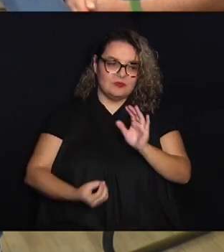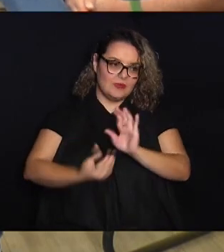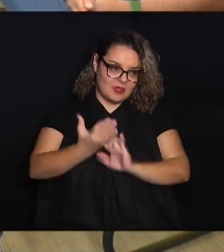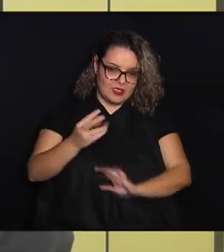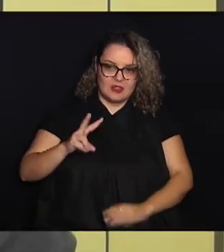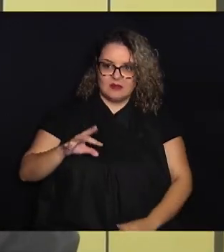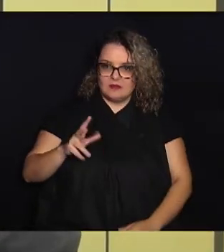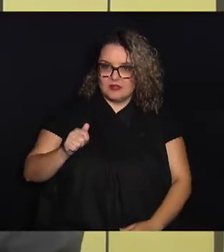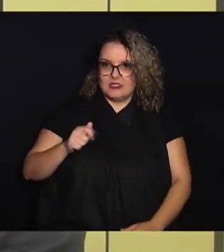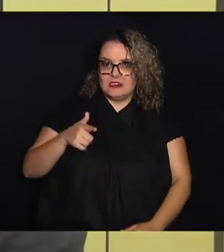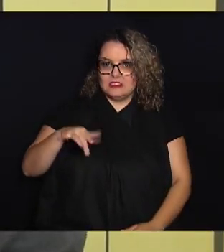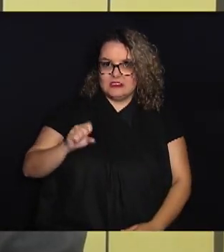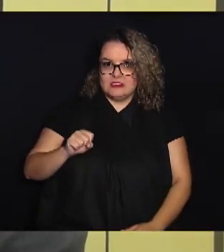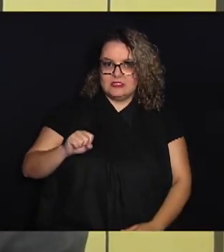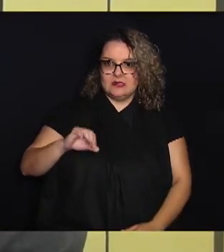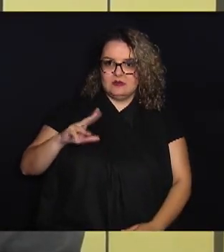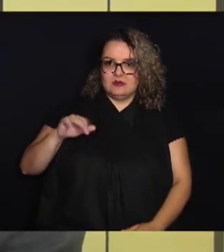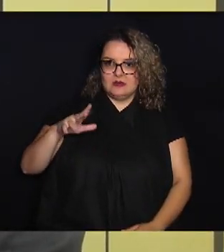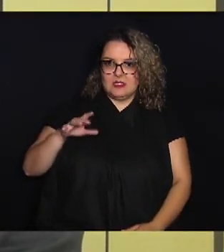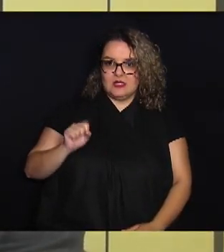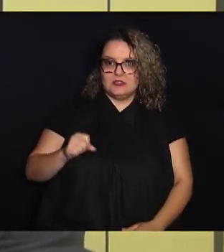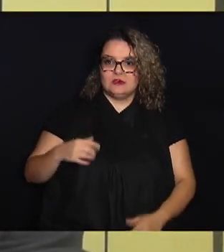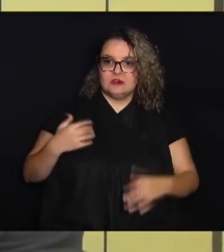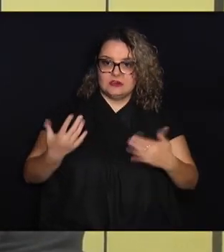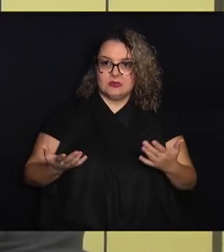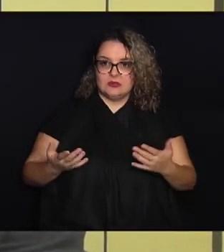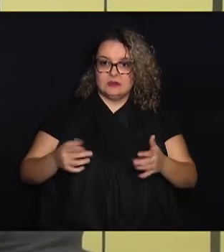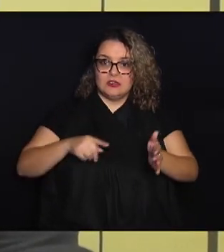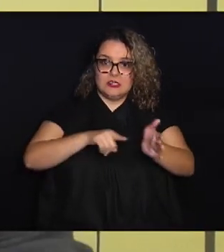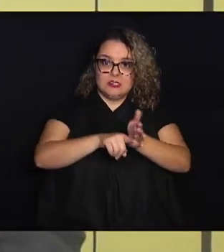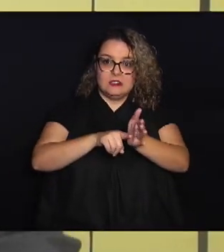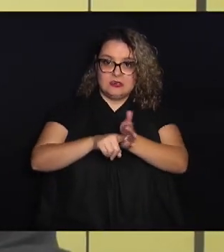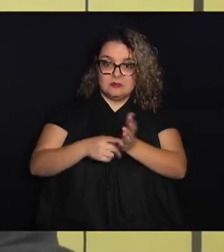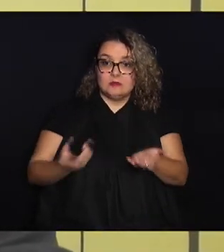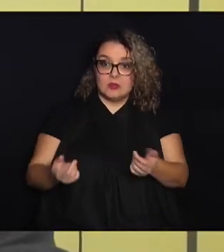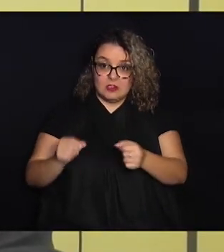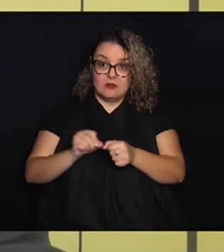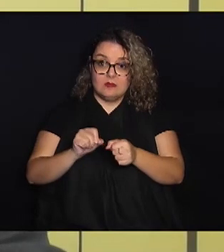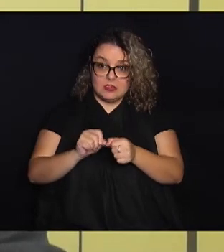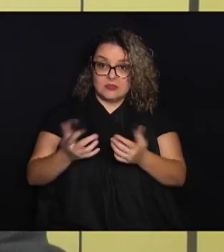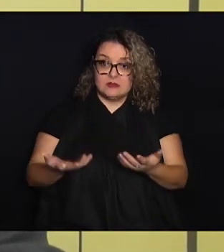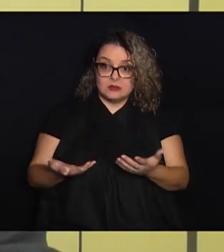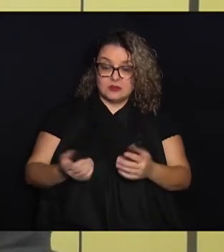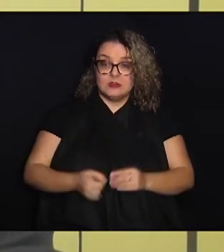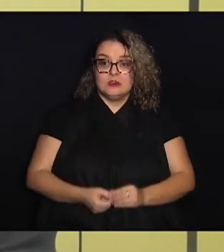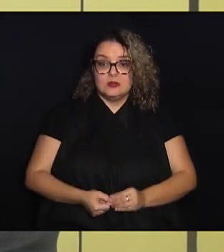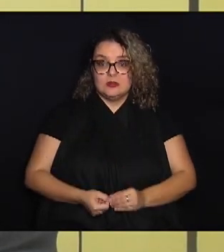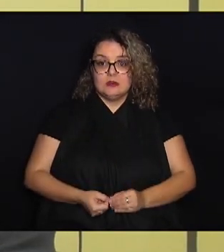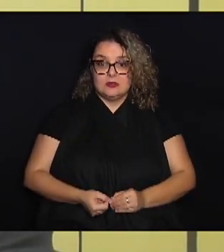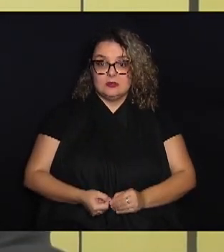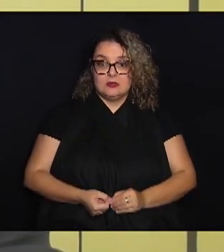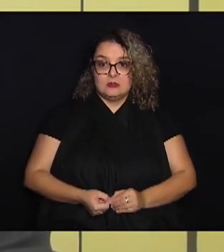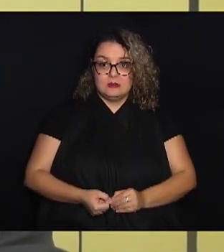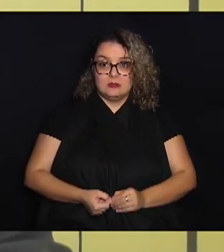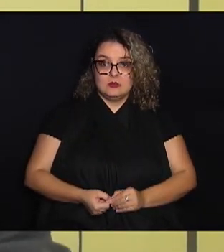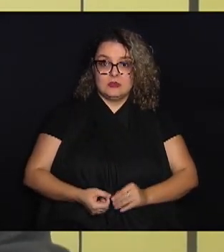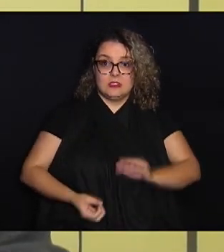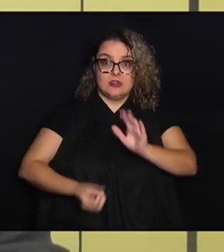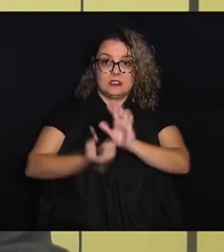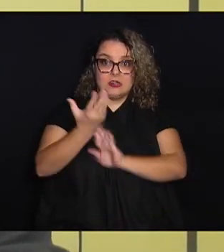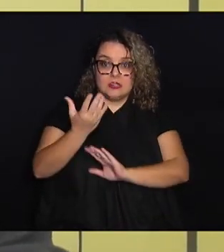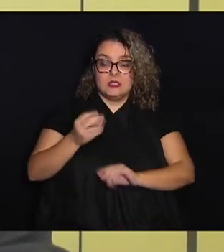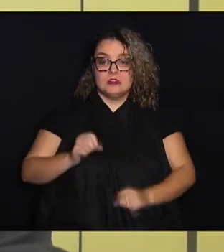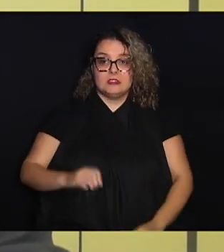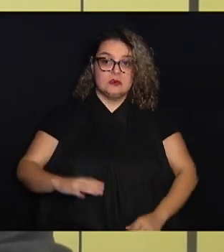Vila de São Carlos, né? Então, nessas pesquisas que a gente andou fazendo aí, para falar um pouquinho sobre a criação da Câmara, a